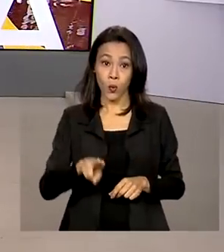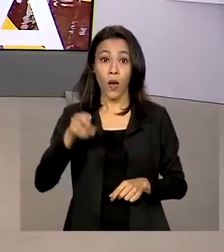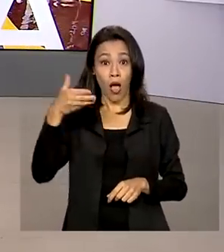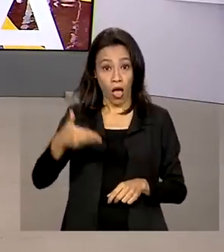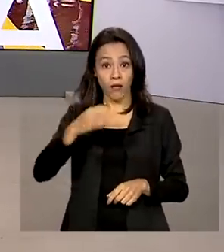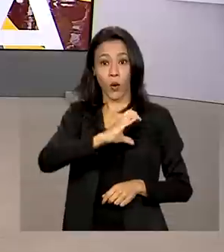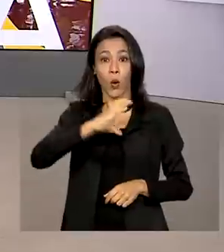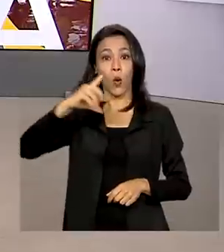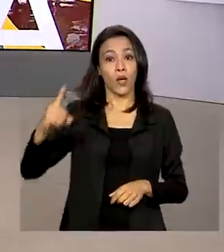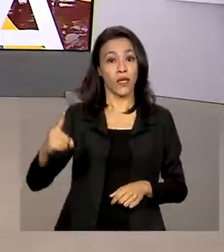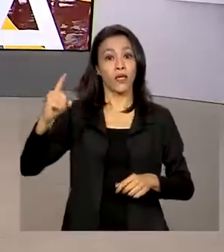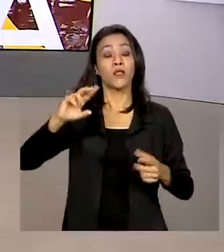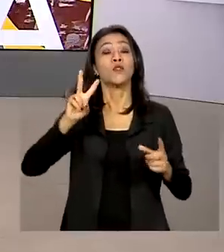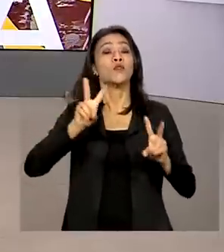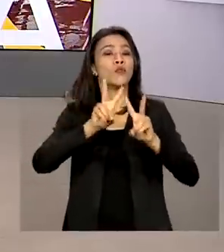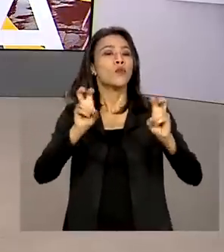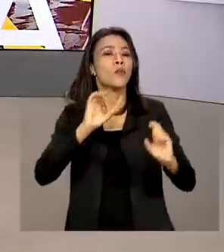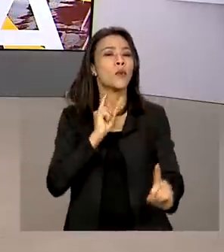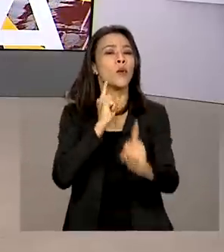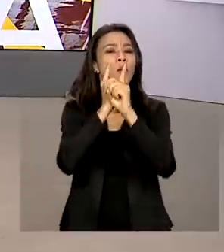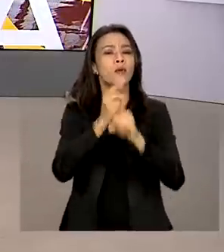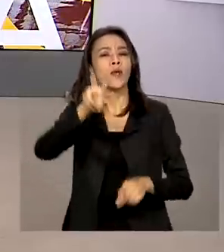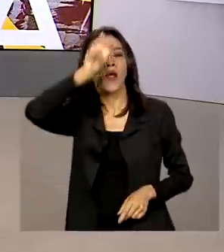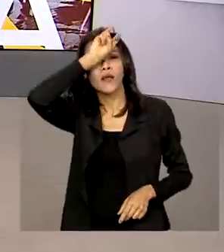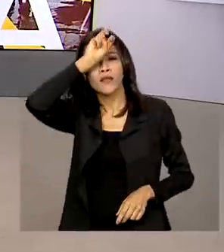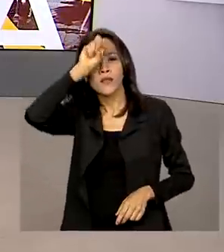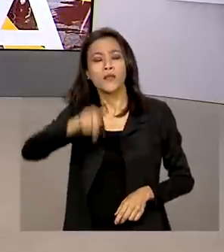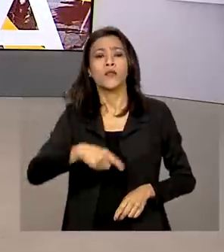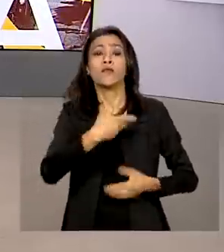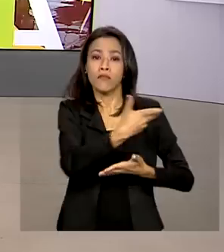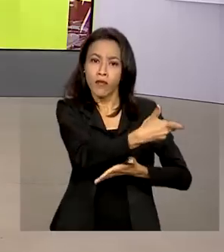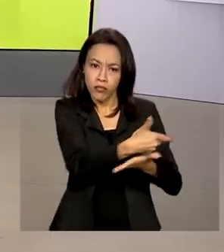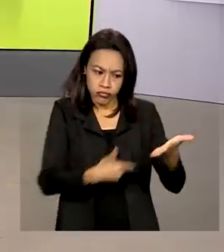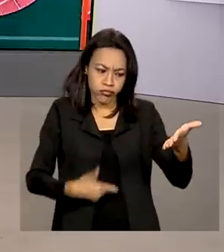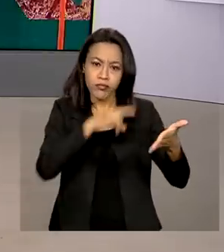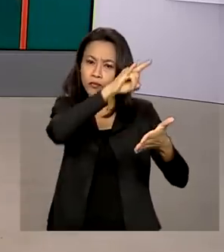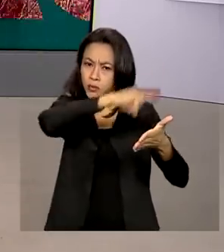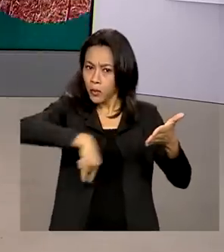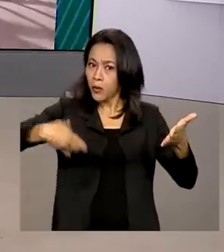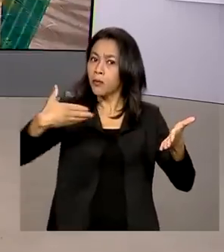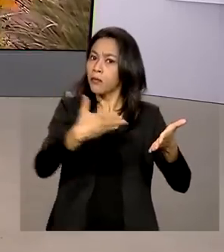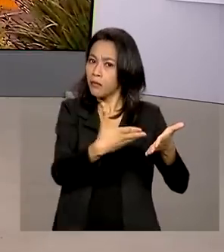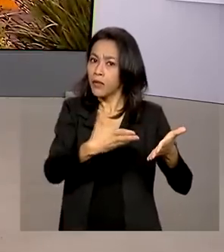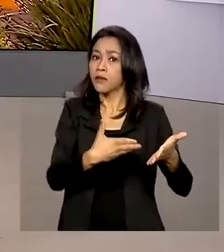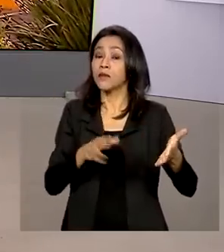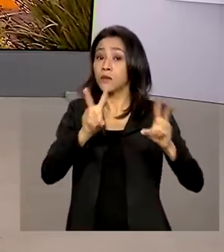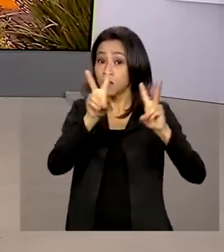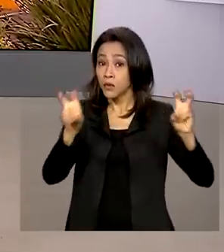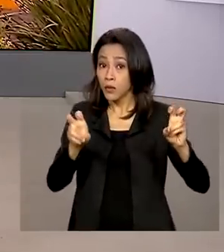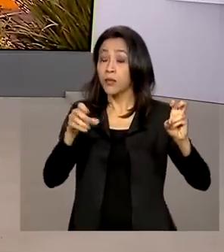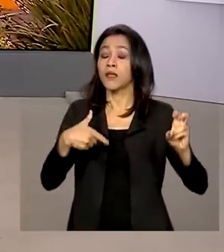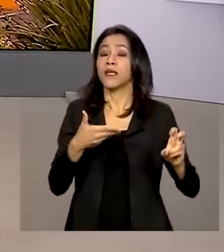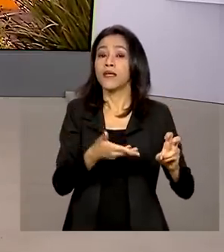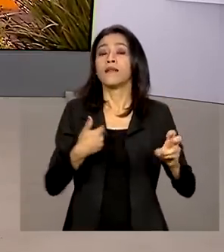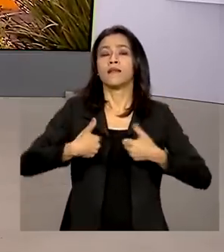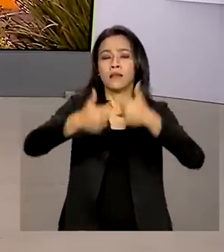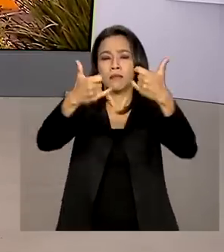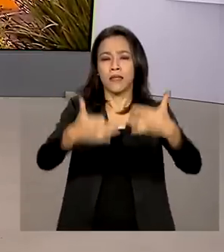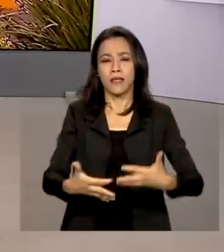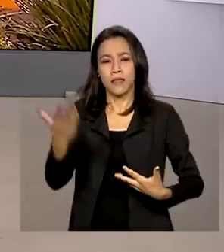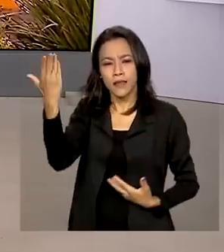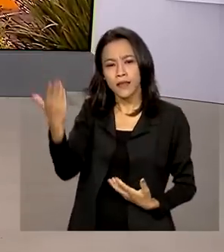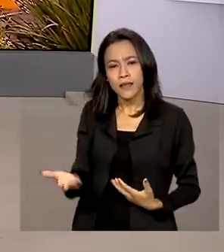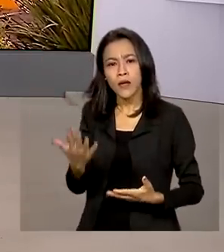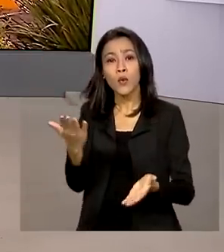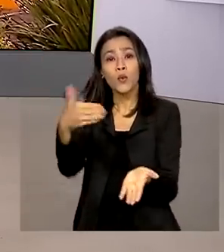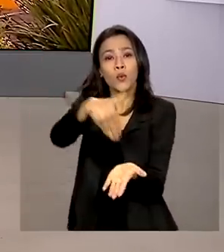Egito, publicou um rascunho sobre o documento final da COP27. A repórter Márcia Fernandes traz para a gente agora os detalhes dos últimos dias